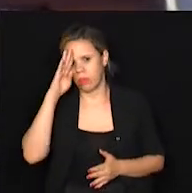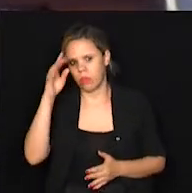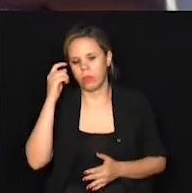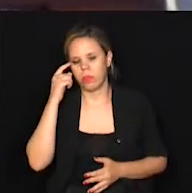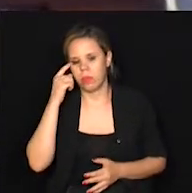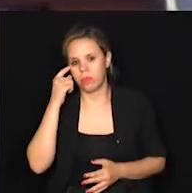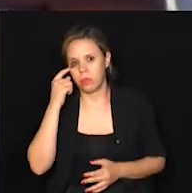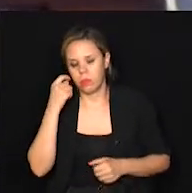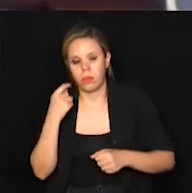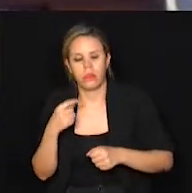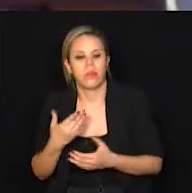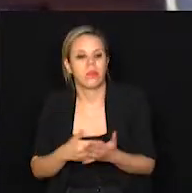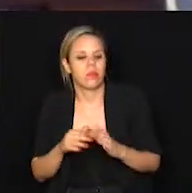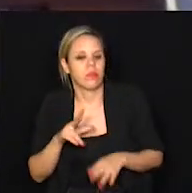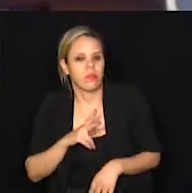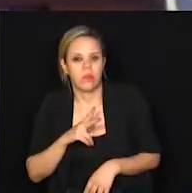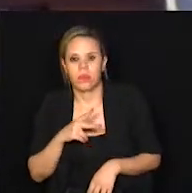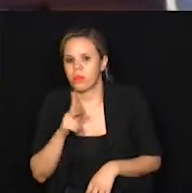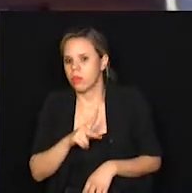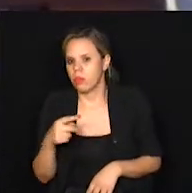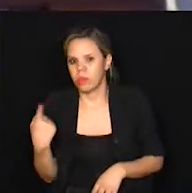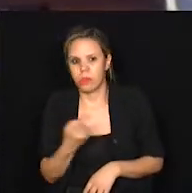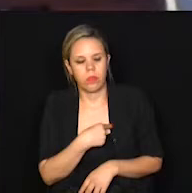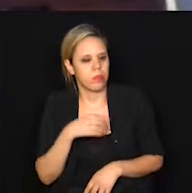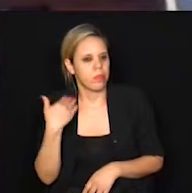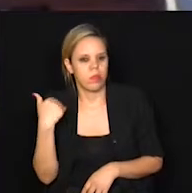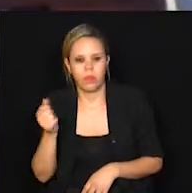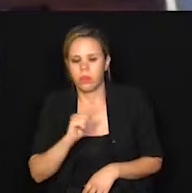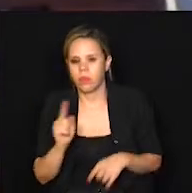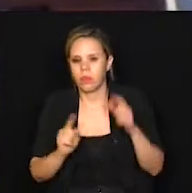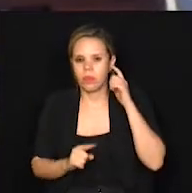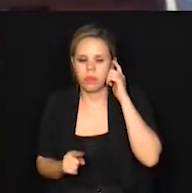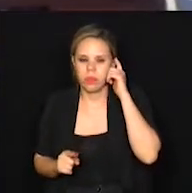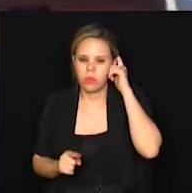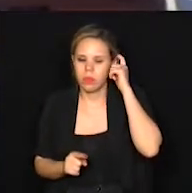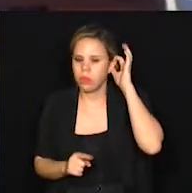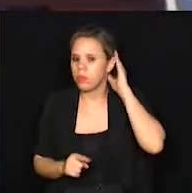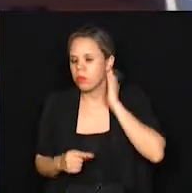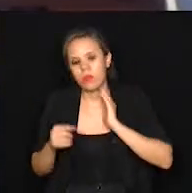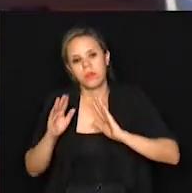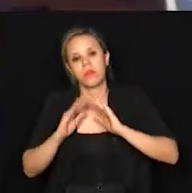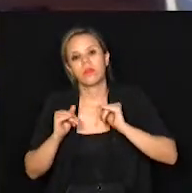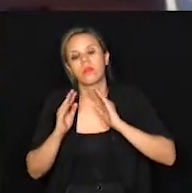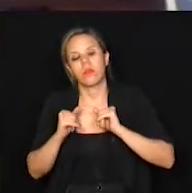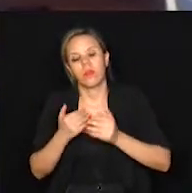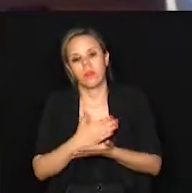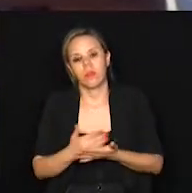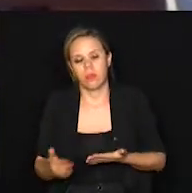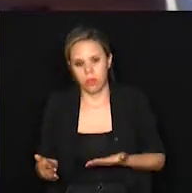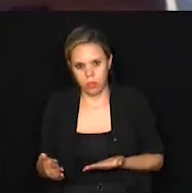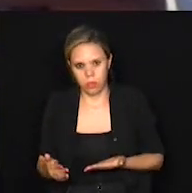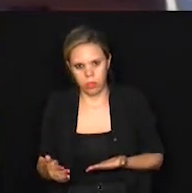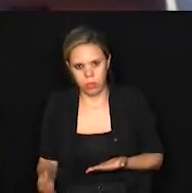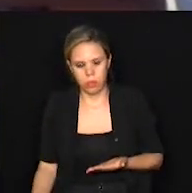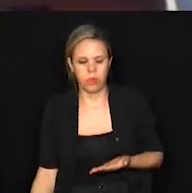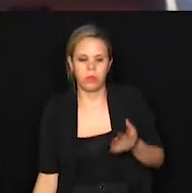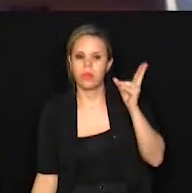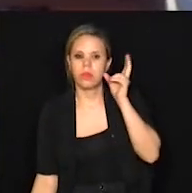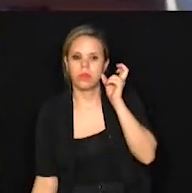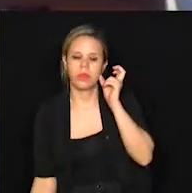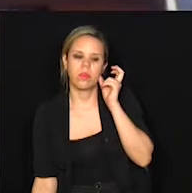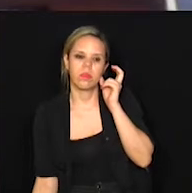nós, professores, não fomos chamados, né? Então, pedimos isso, vamos começar por isso, vamos começar a ouvir todos